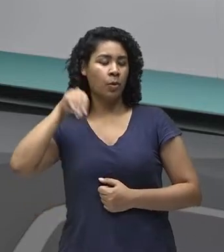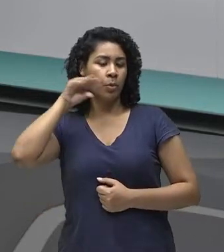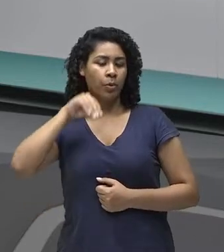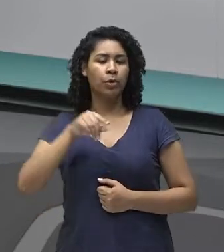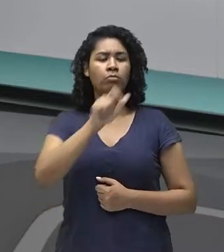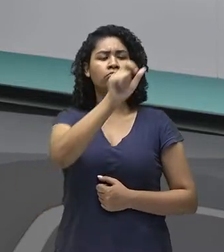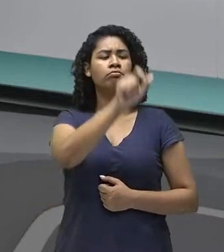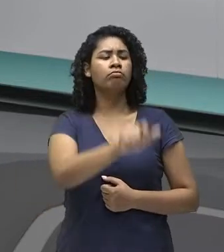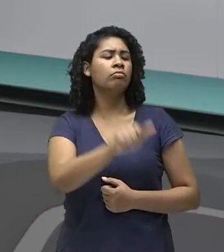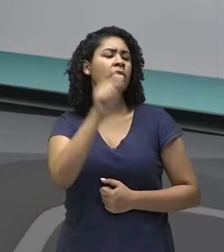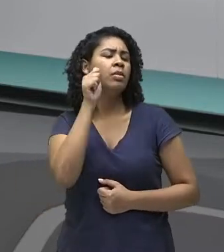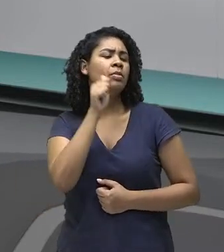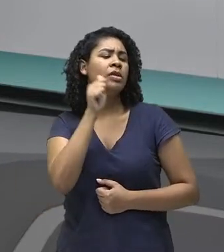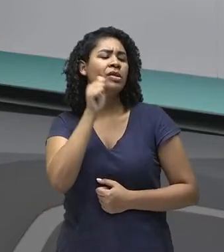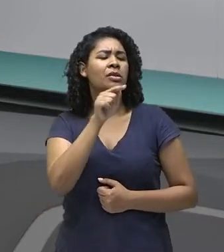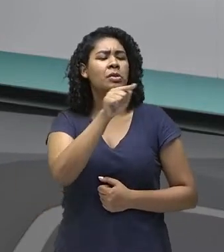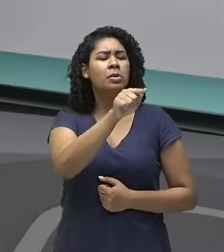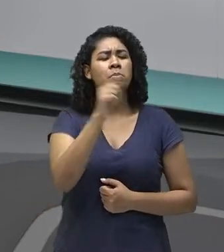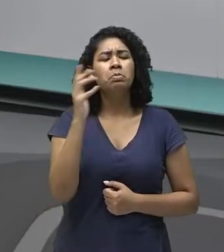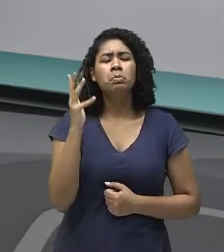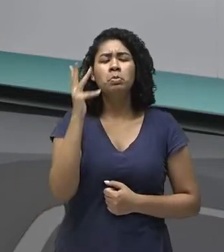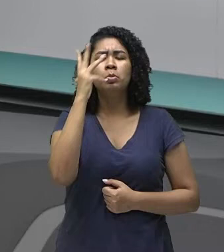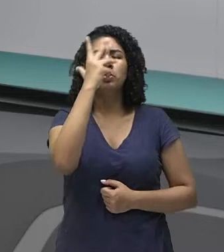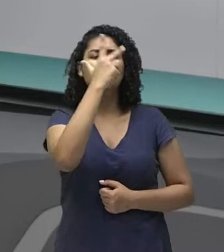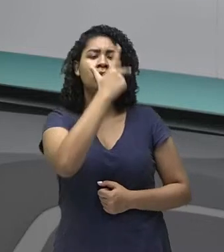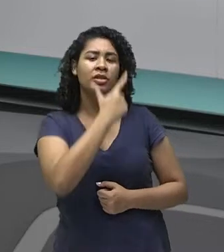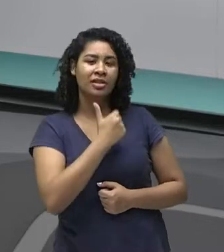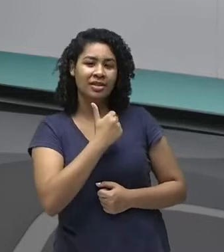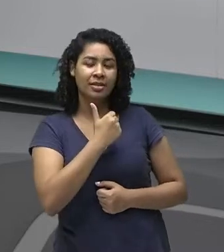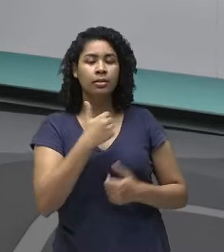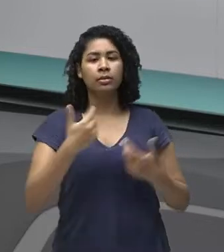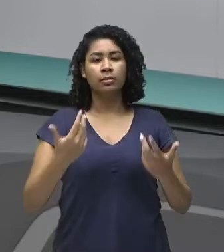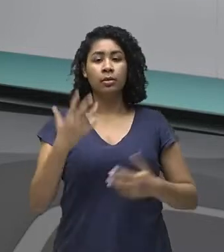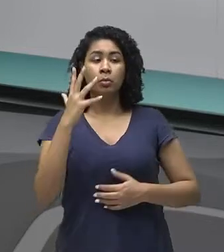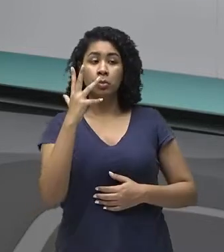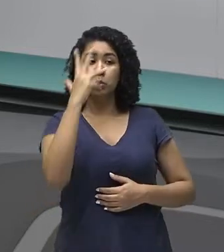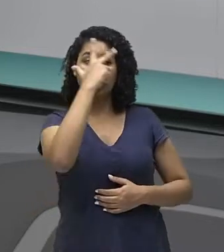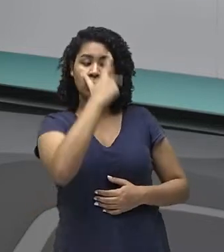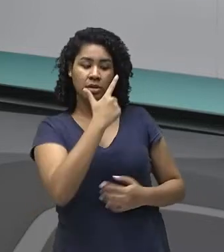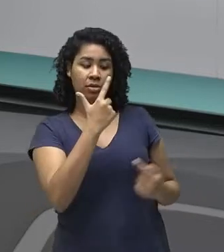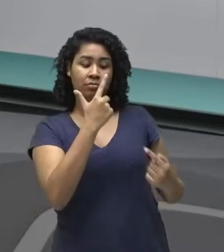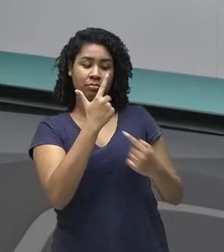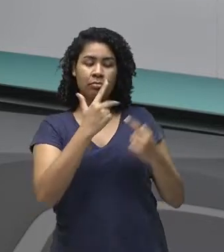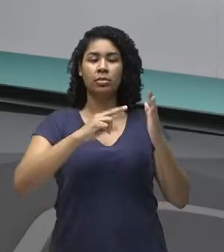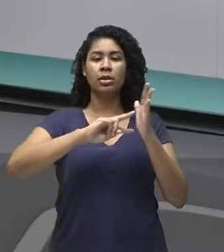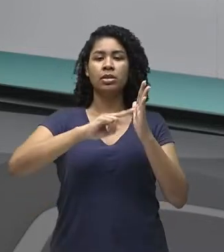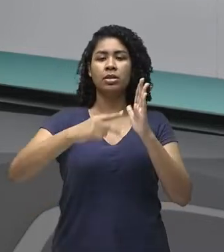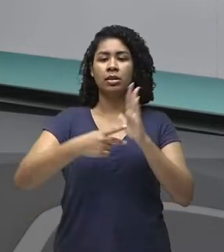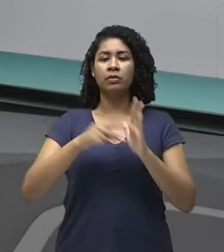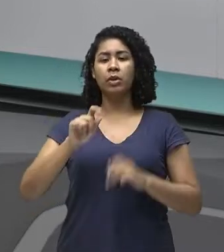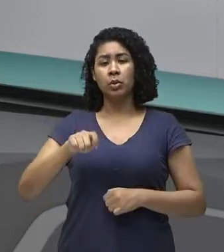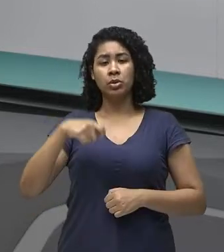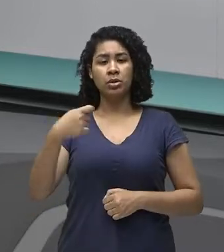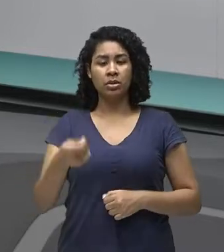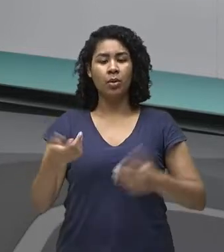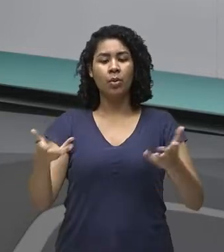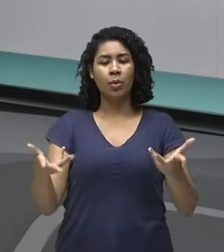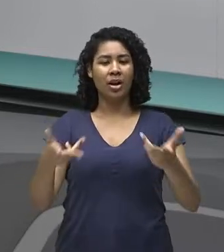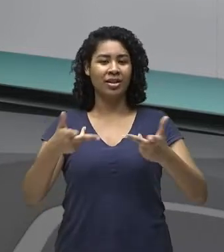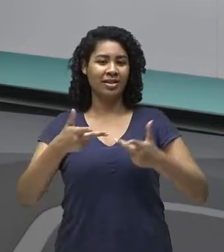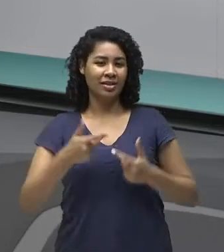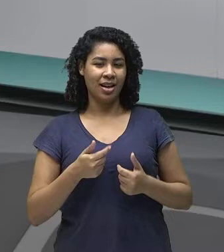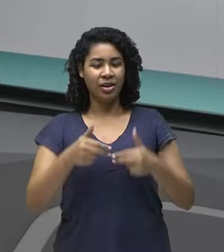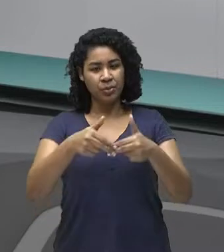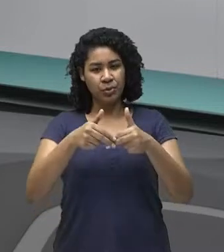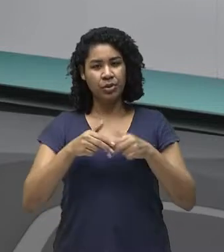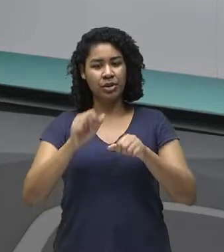só, o beautiful está dando uma qualidade aí para o substantivo. Então, o adjetivo tem essa função de trazer